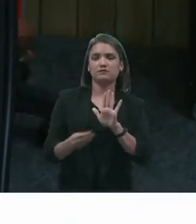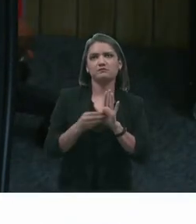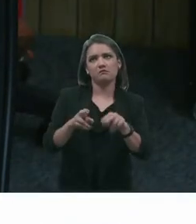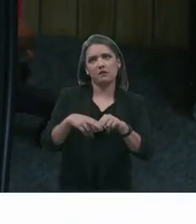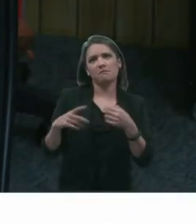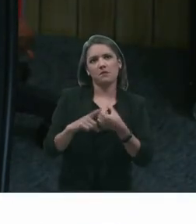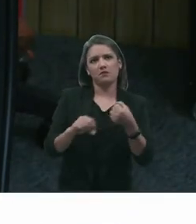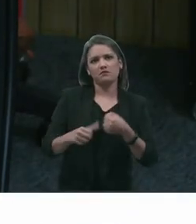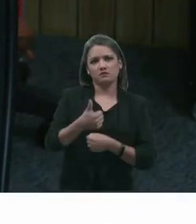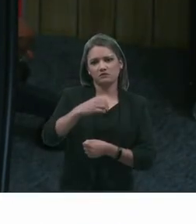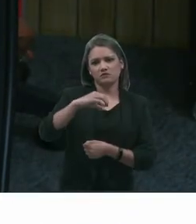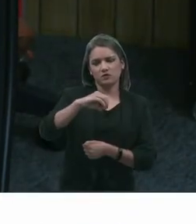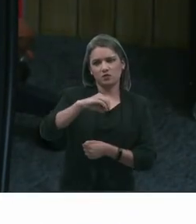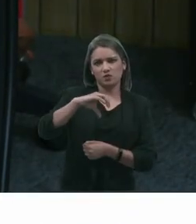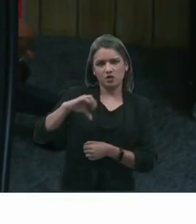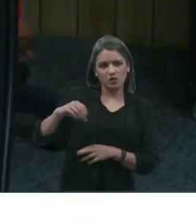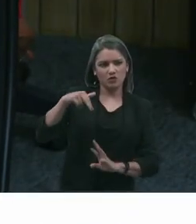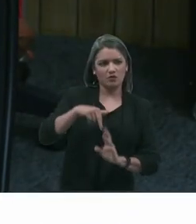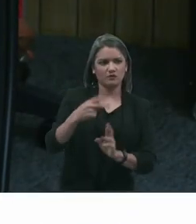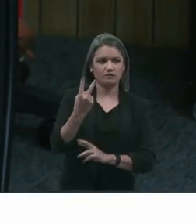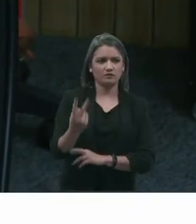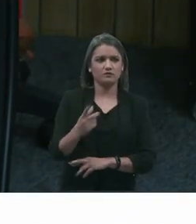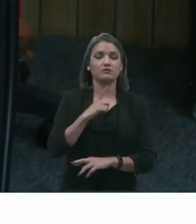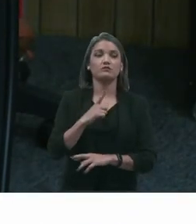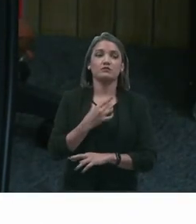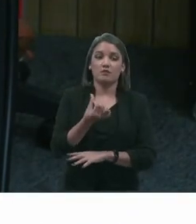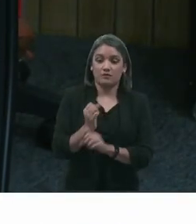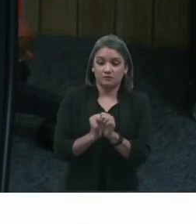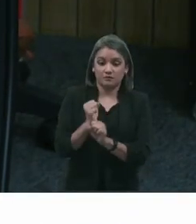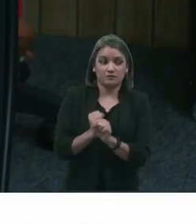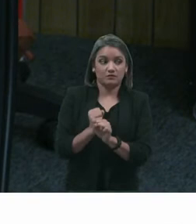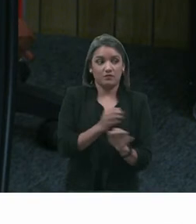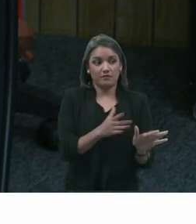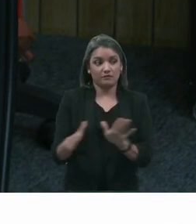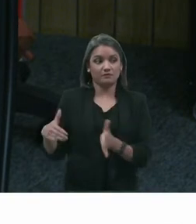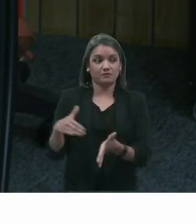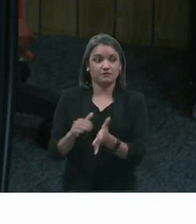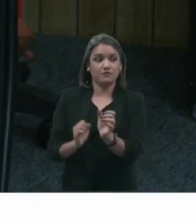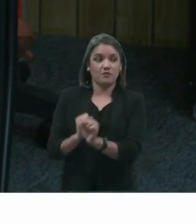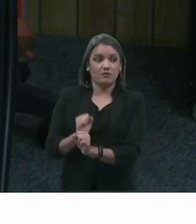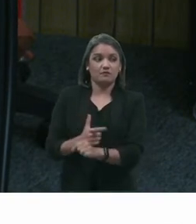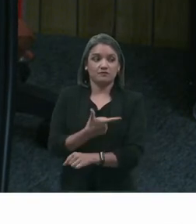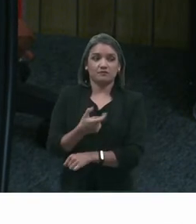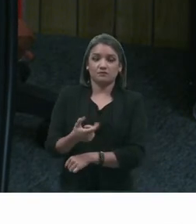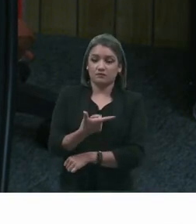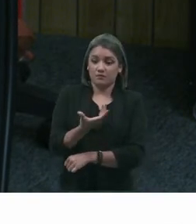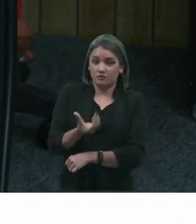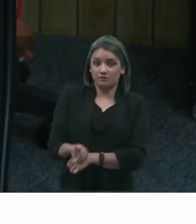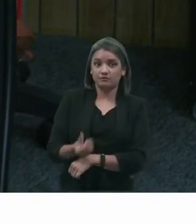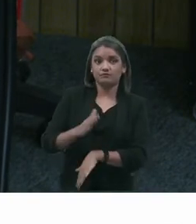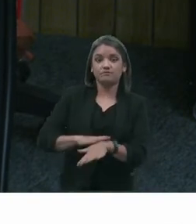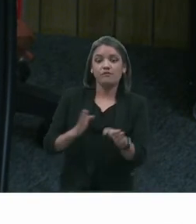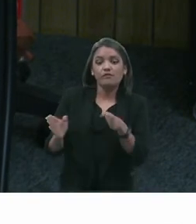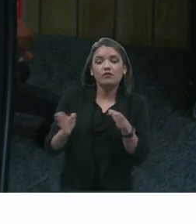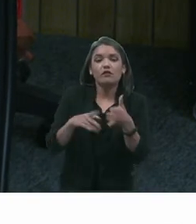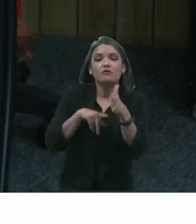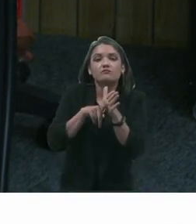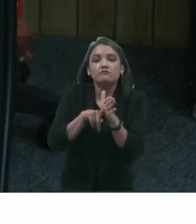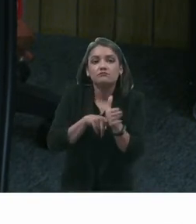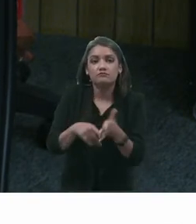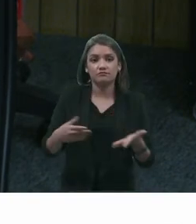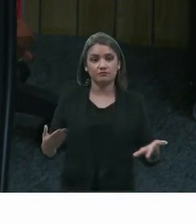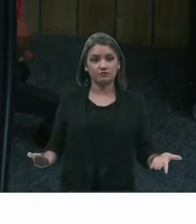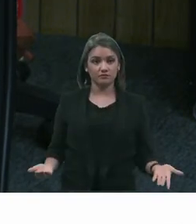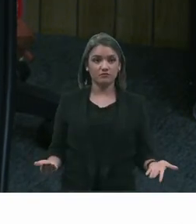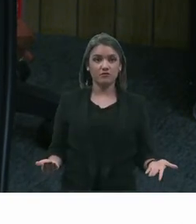para os 16 anos, o que geraria até 2026 o prazo para apuração. Então,